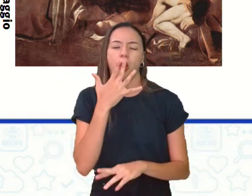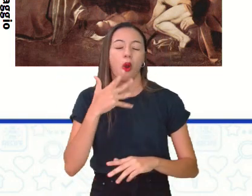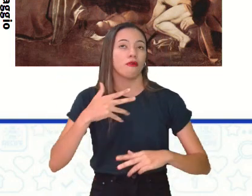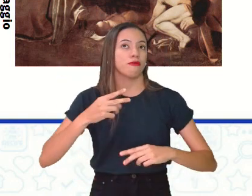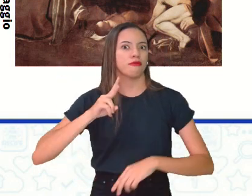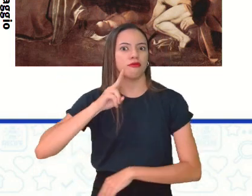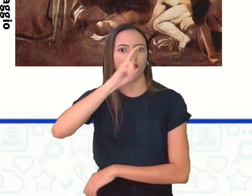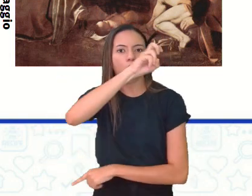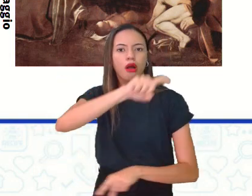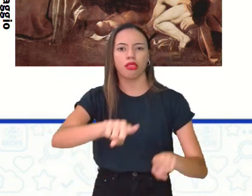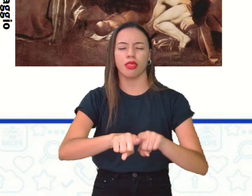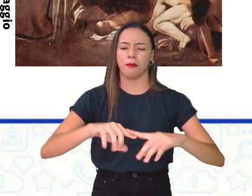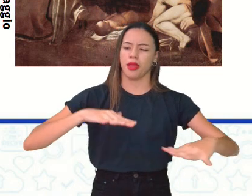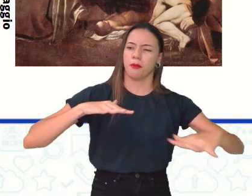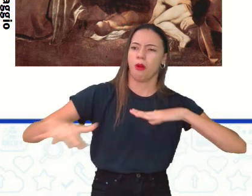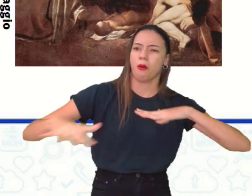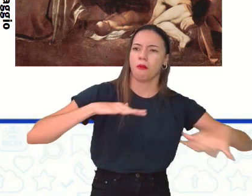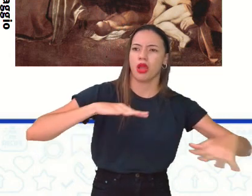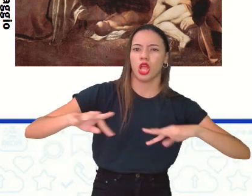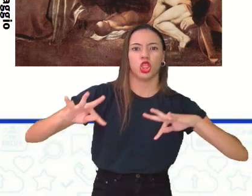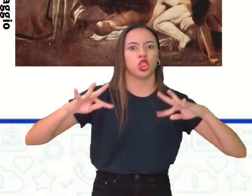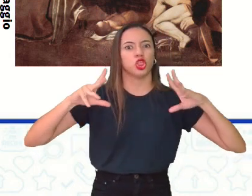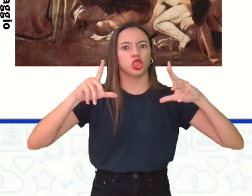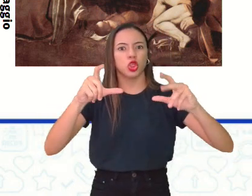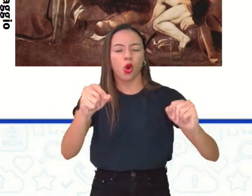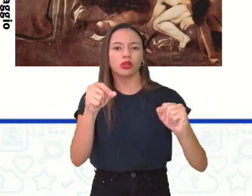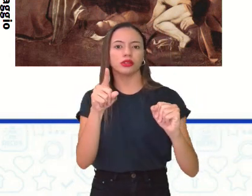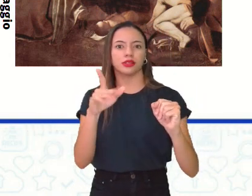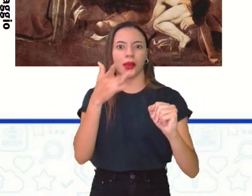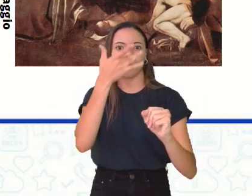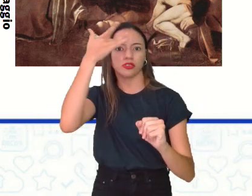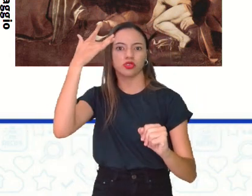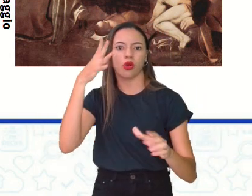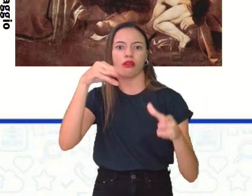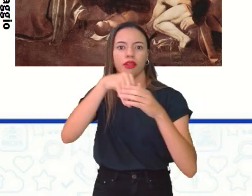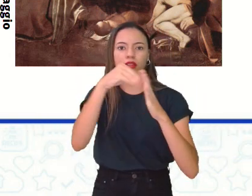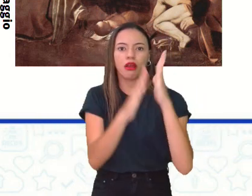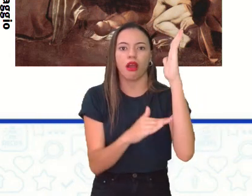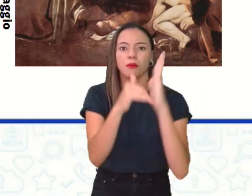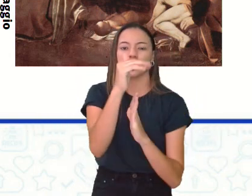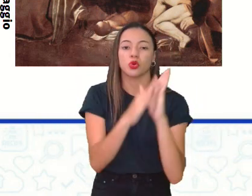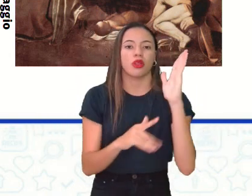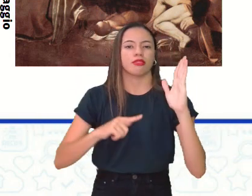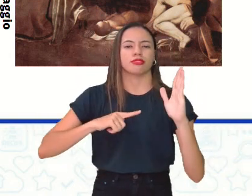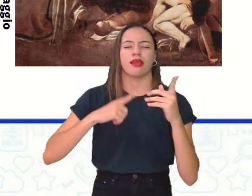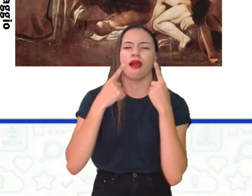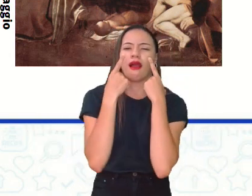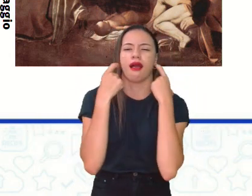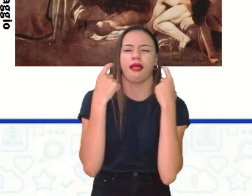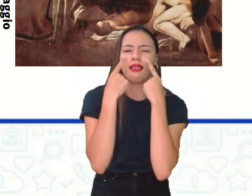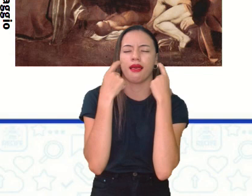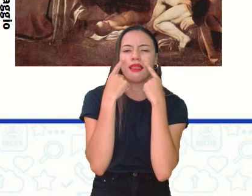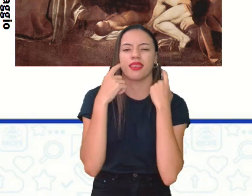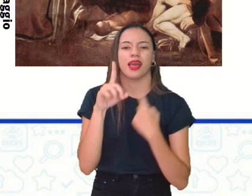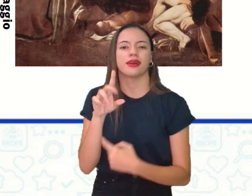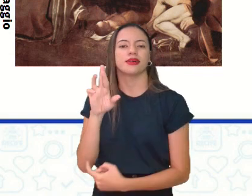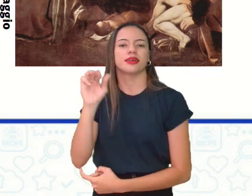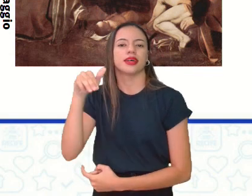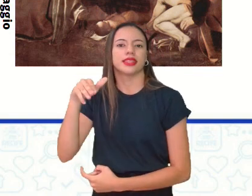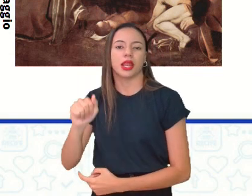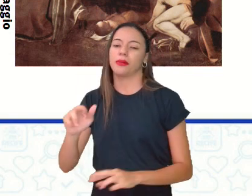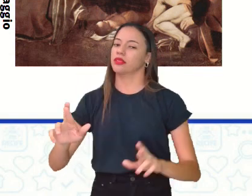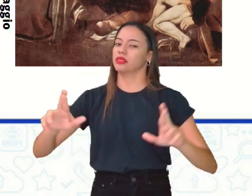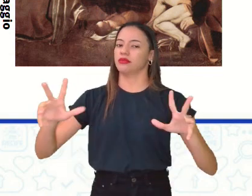o movimento, todas as figuras estão em movimento, há uma dramaticidade, né, bem diferente do Renascimento